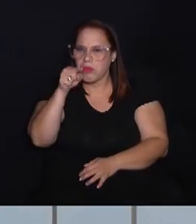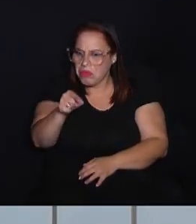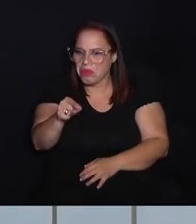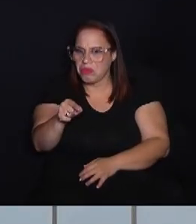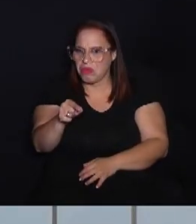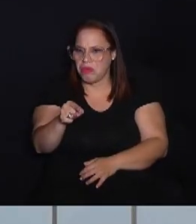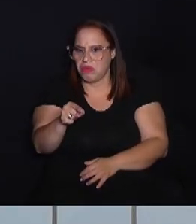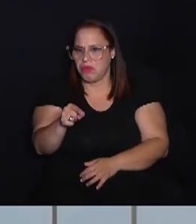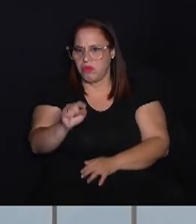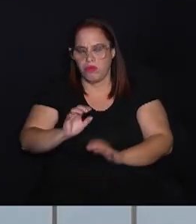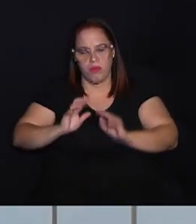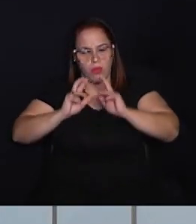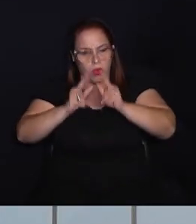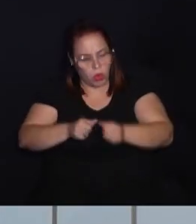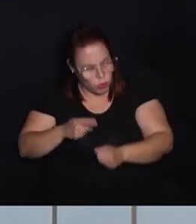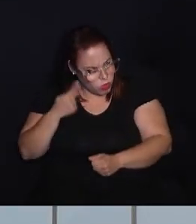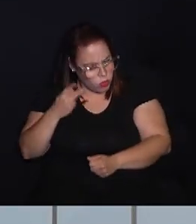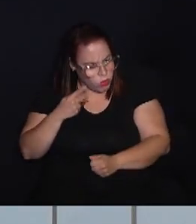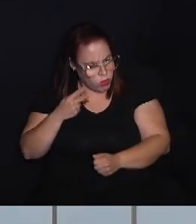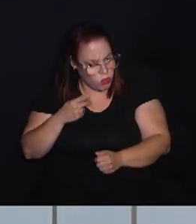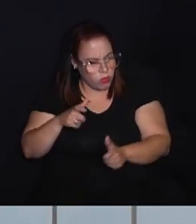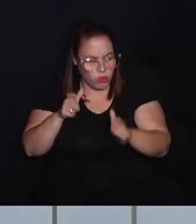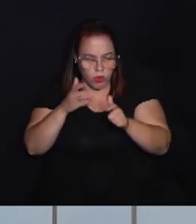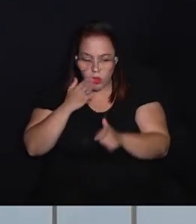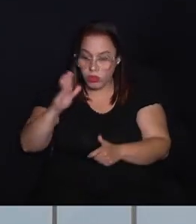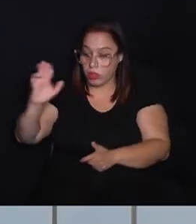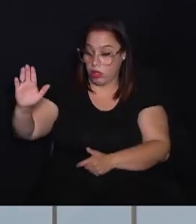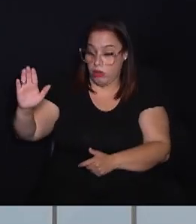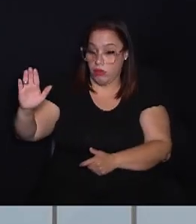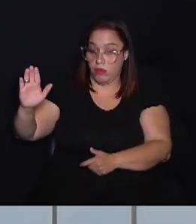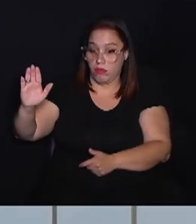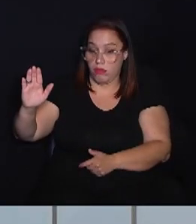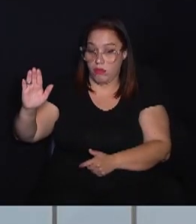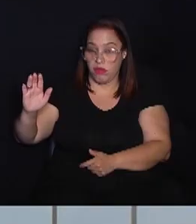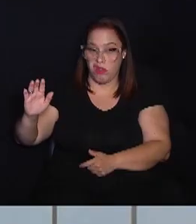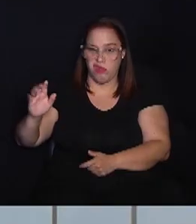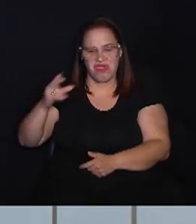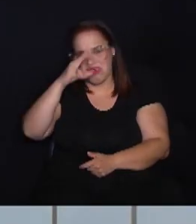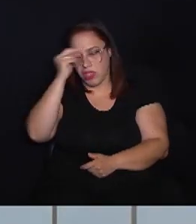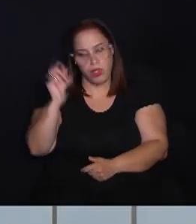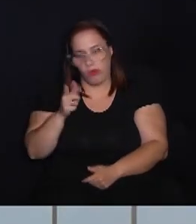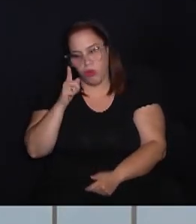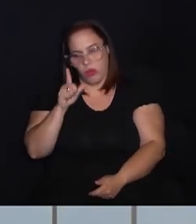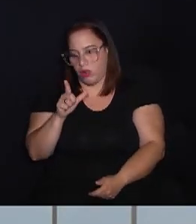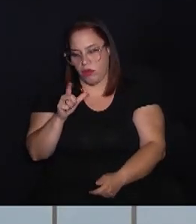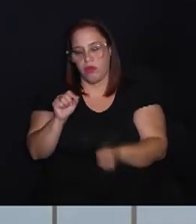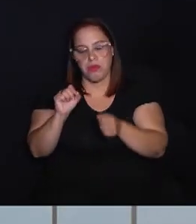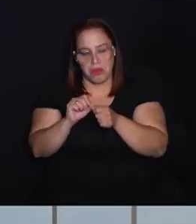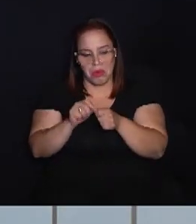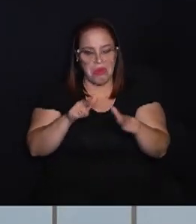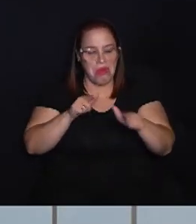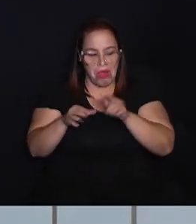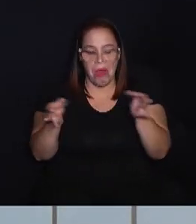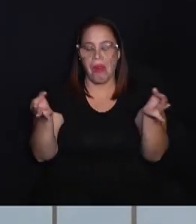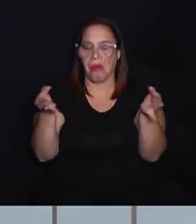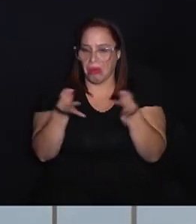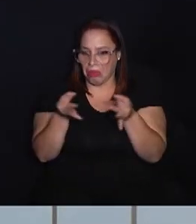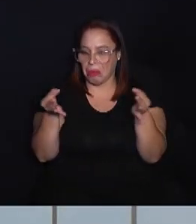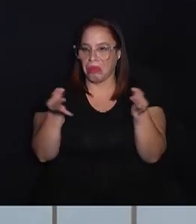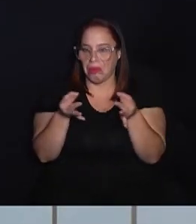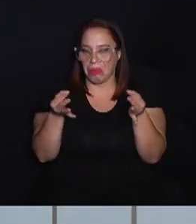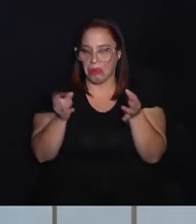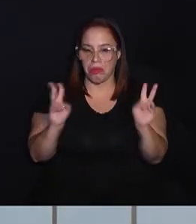Nós tivemos poucas ocorrências aqui na cidade, mostramos uma reportagem com a Guarda Municipal, com a Polícia Militar, tanto do ponto de vista